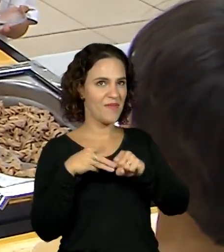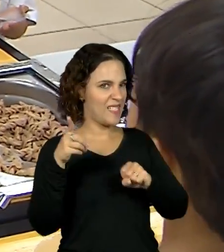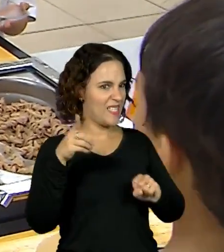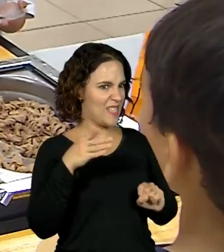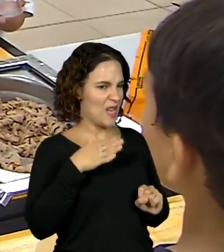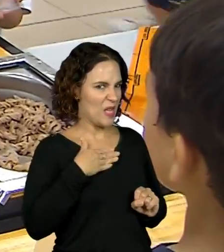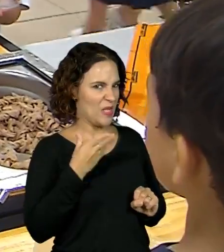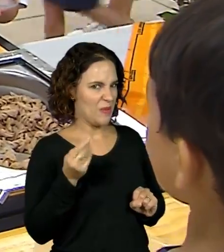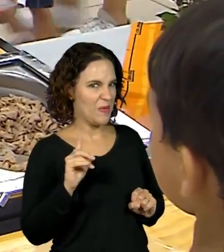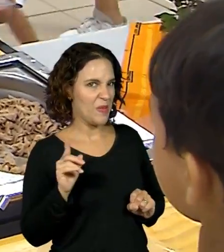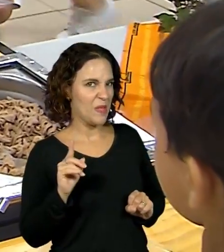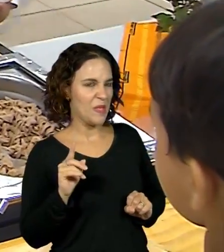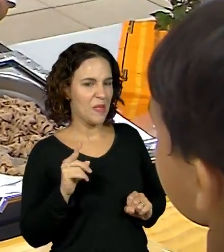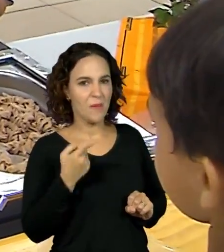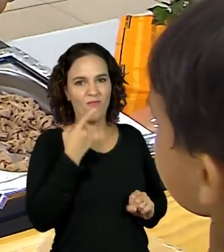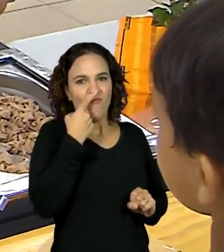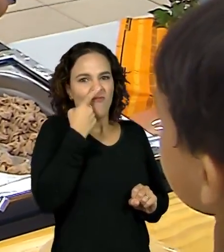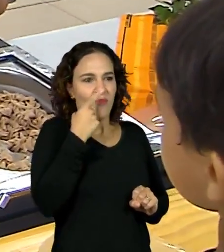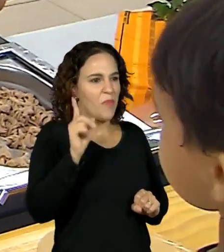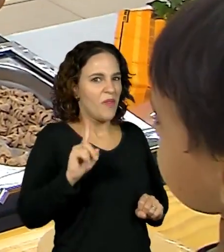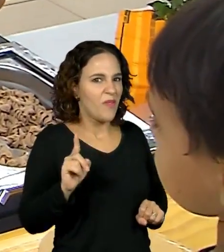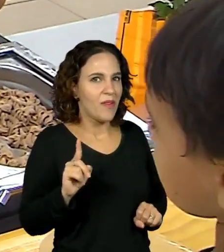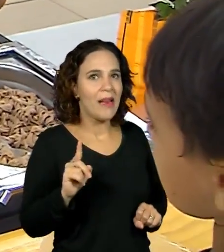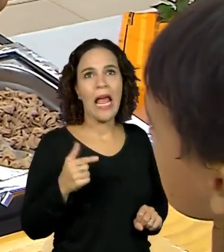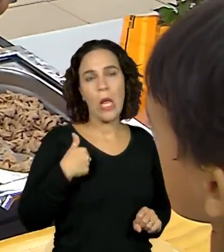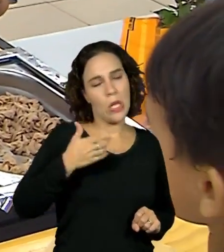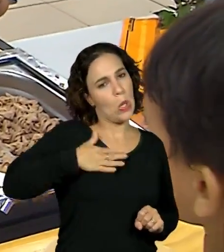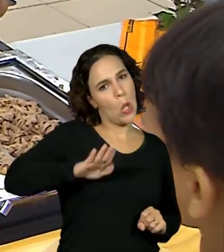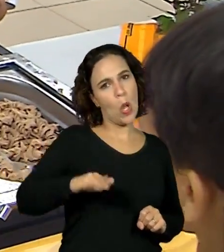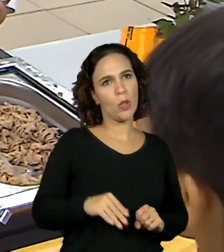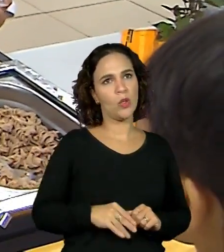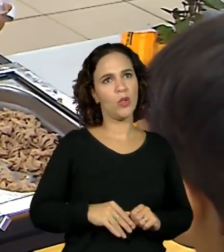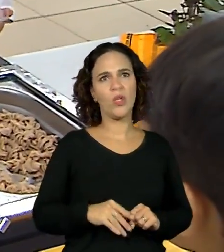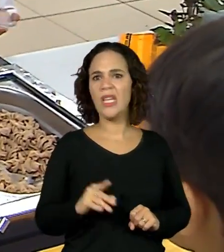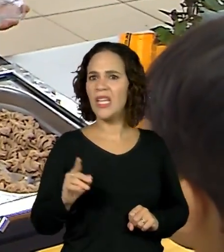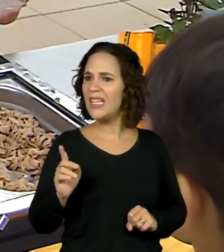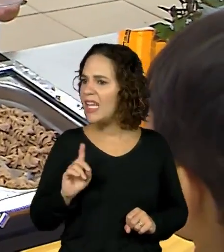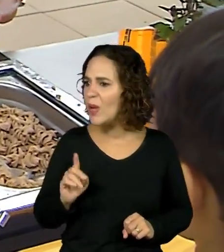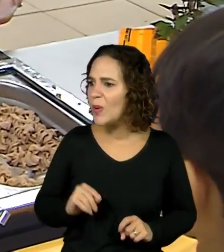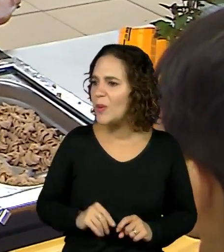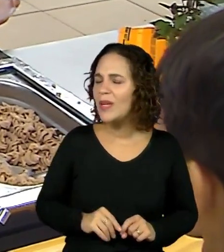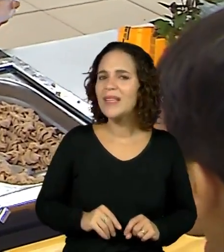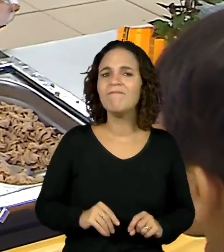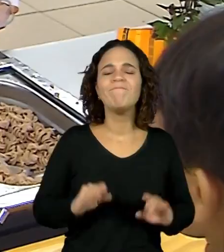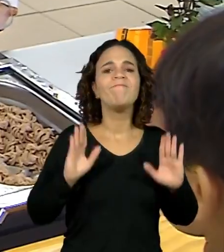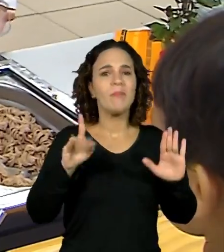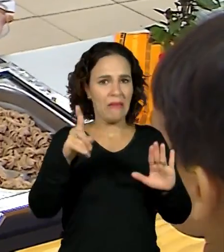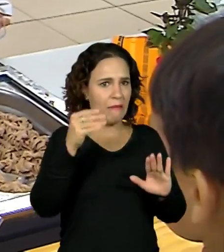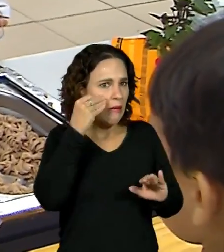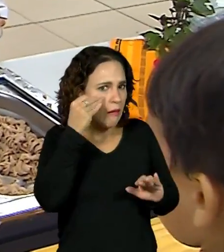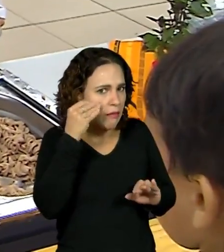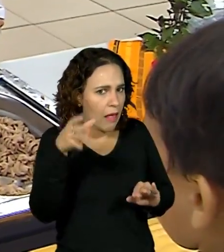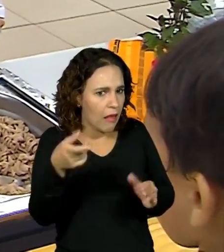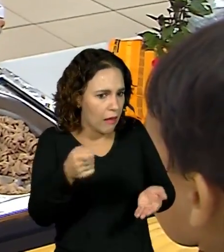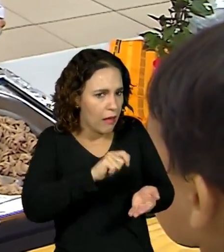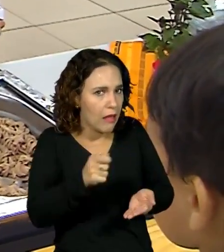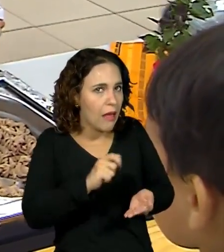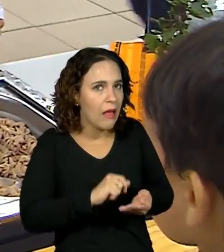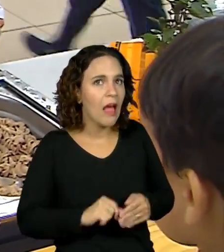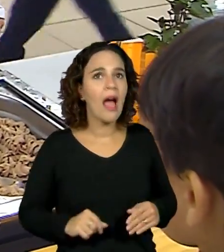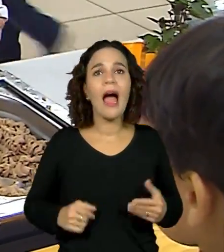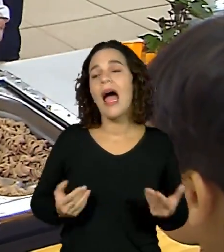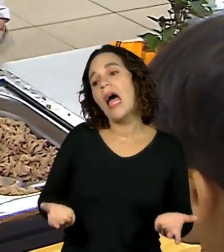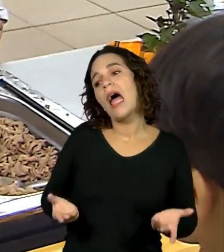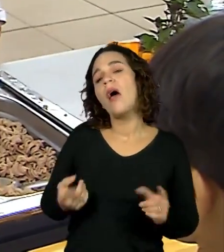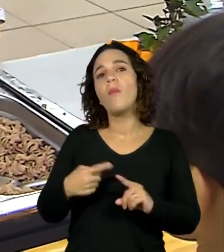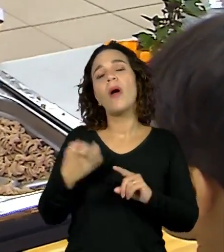preferido, é isso? Ou você gosta? Eu não gosto. Não? Mas aí você arrisca pegar, por quê? É,